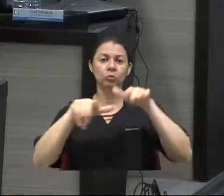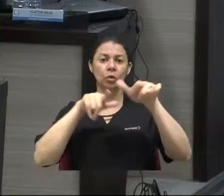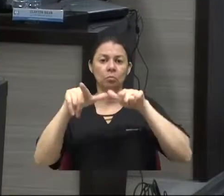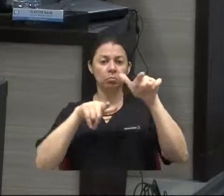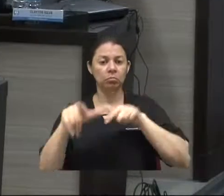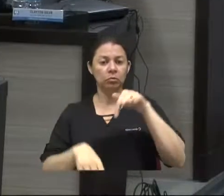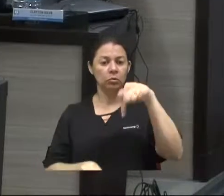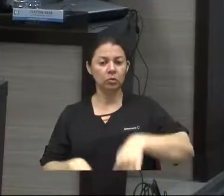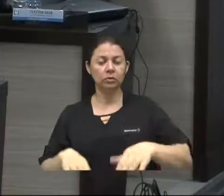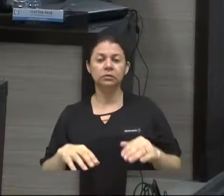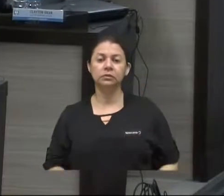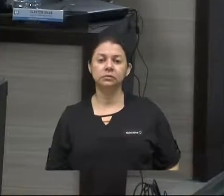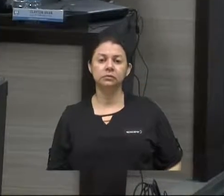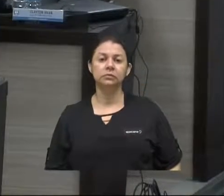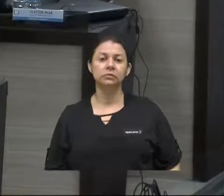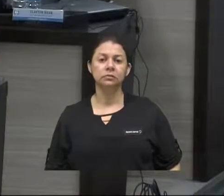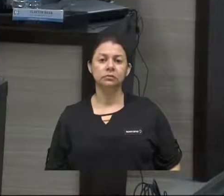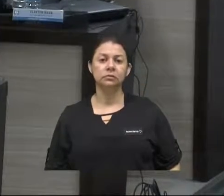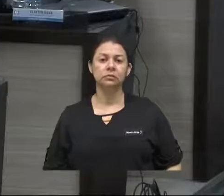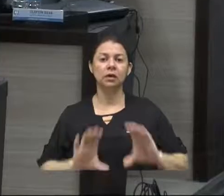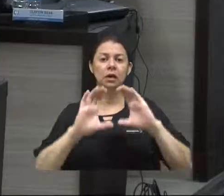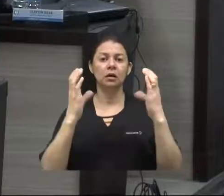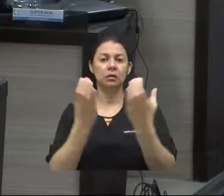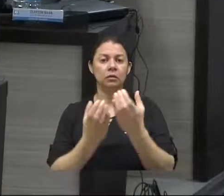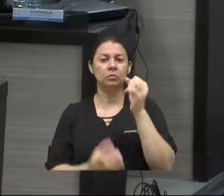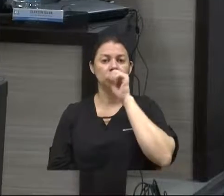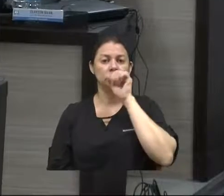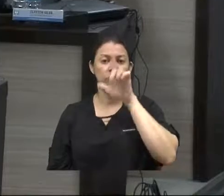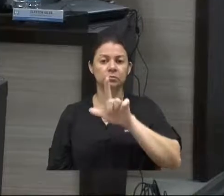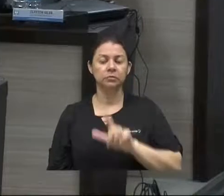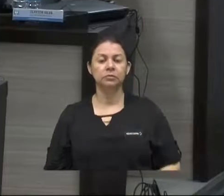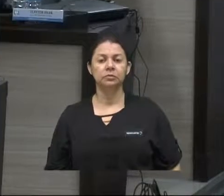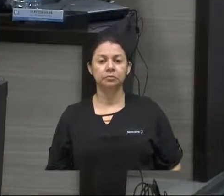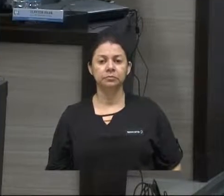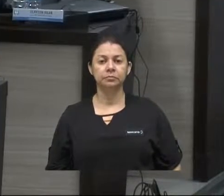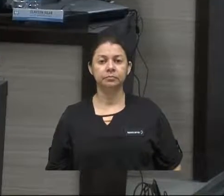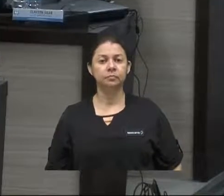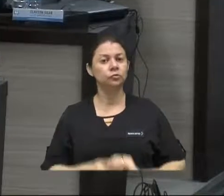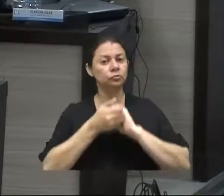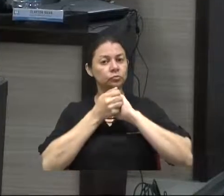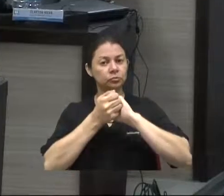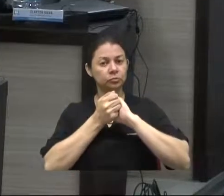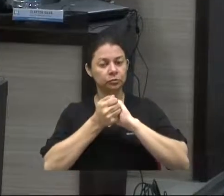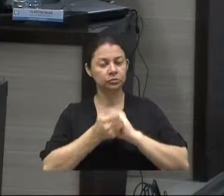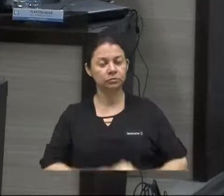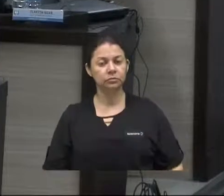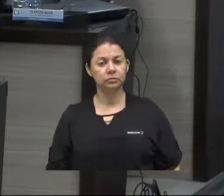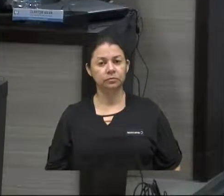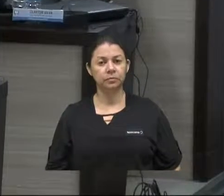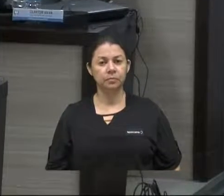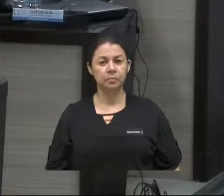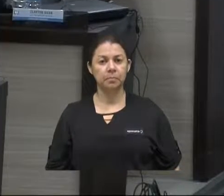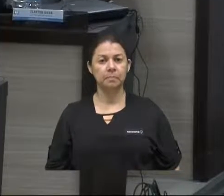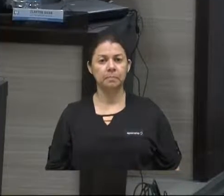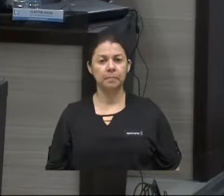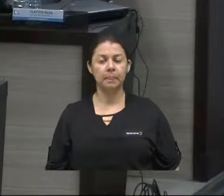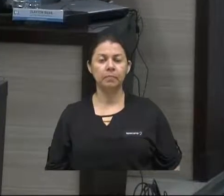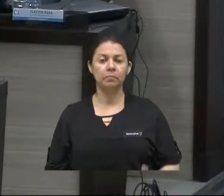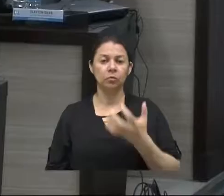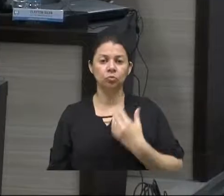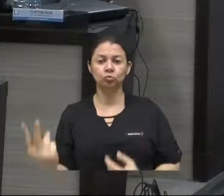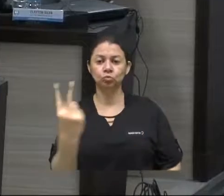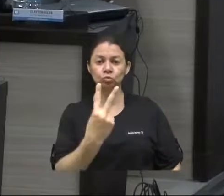cumprimento a cada um dos dois candidatos, e quero dizer que os dois reúnem plenas condições